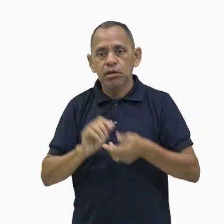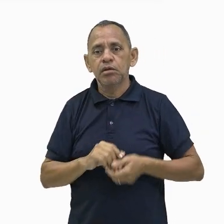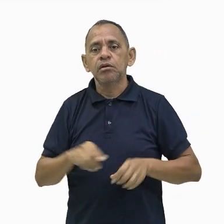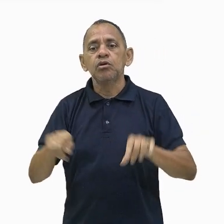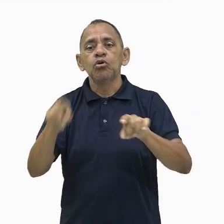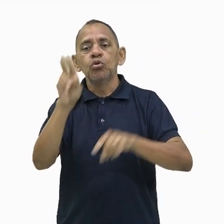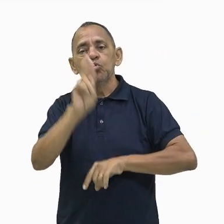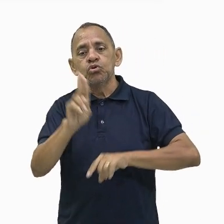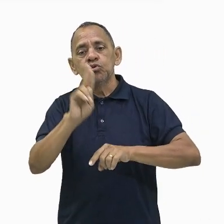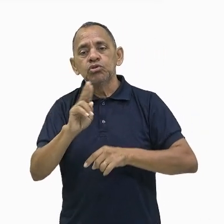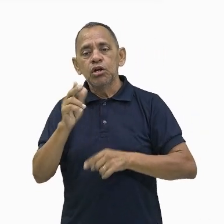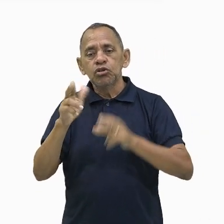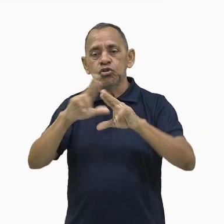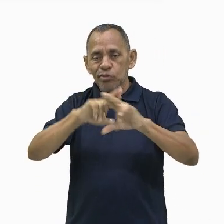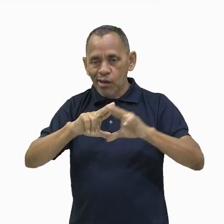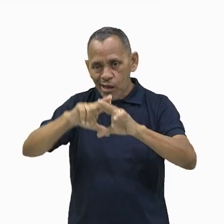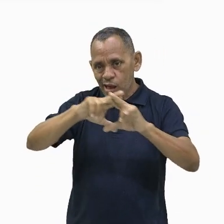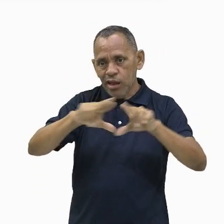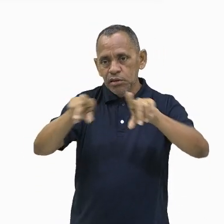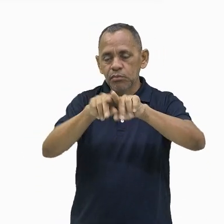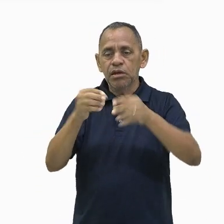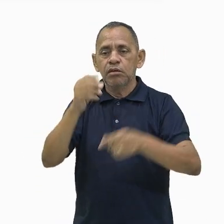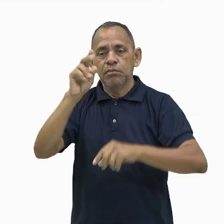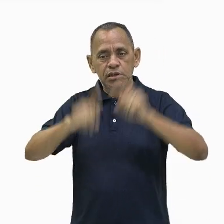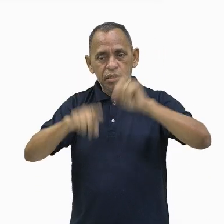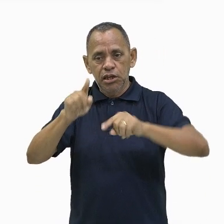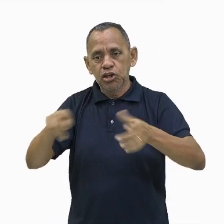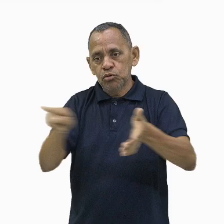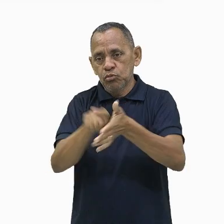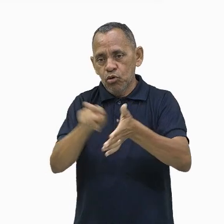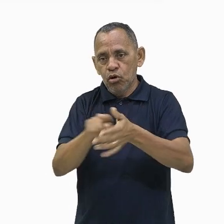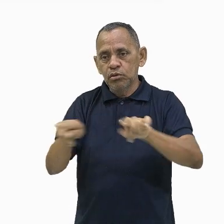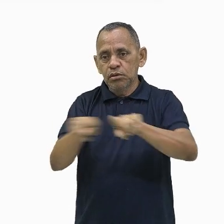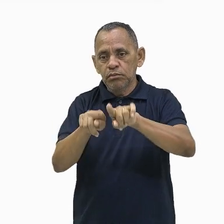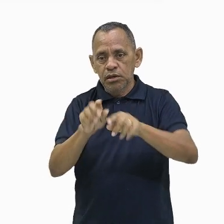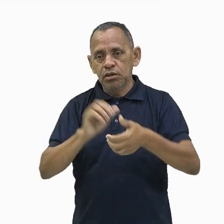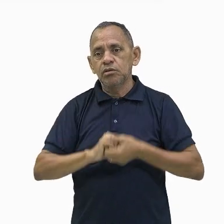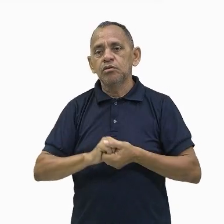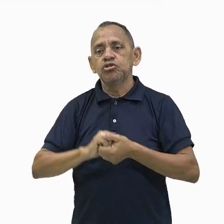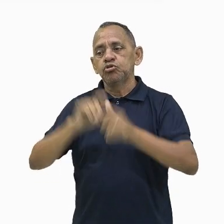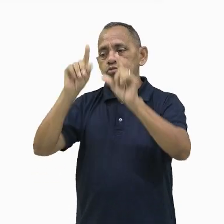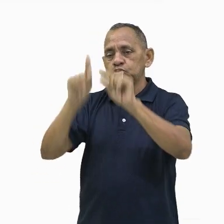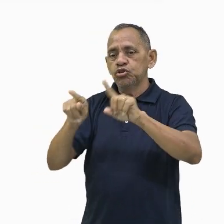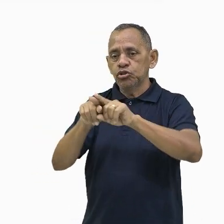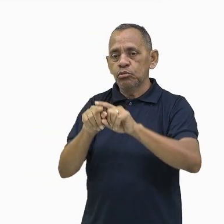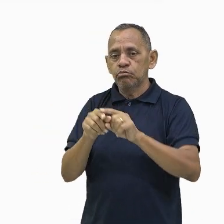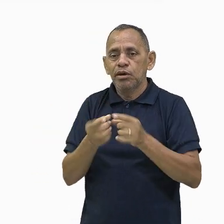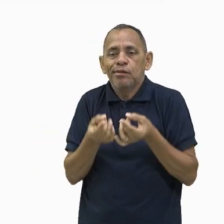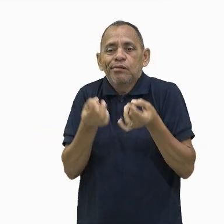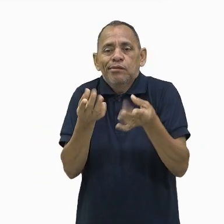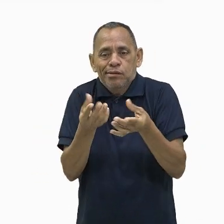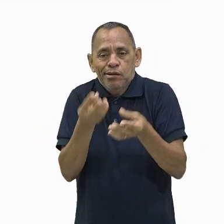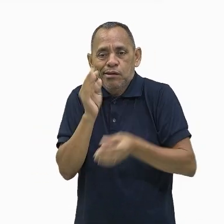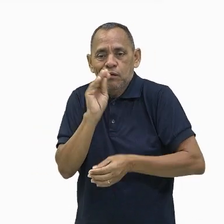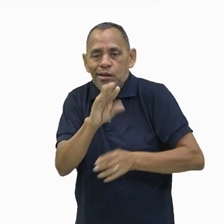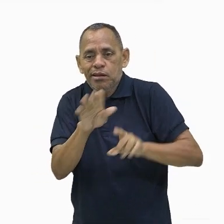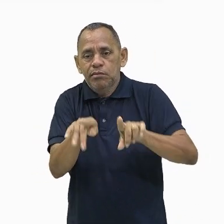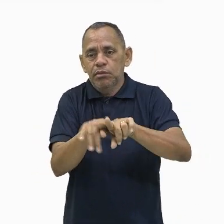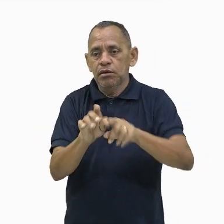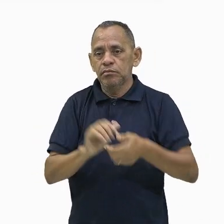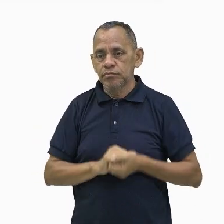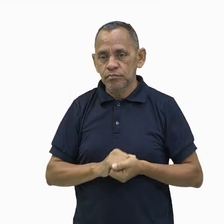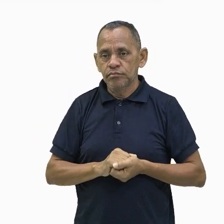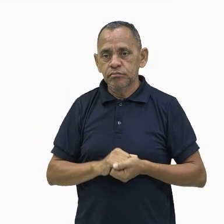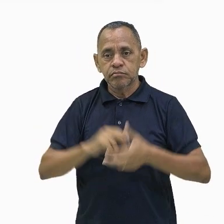reutilizar produtos e materiais reduz a demanda por novos recursos e diminui o desperdício. E, por fim, reciclar